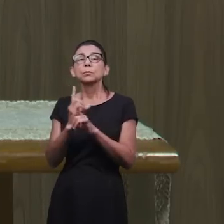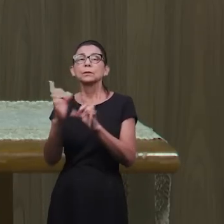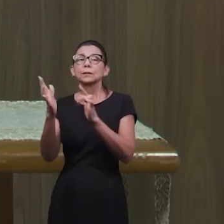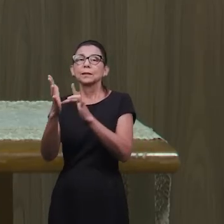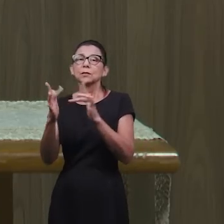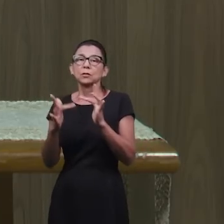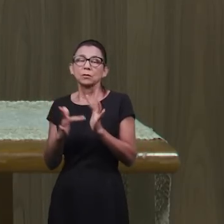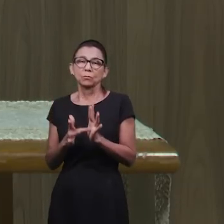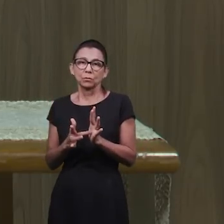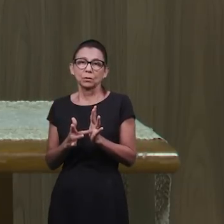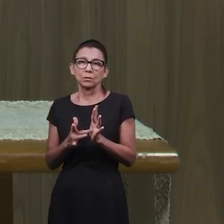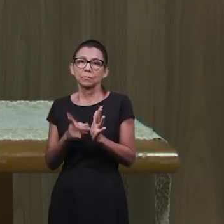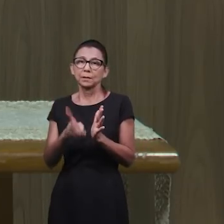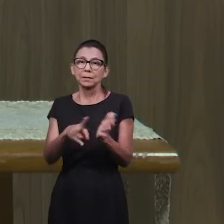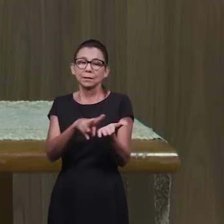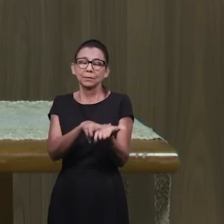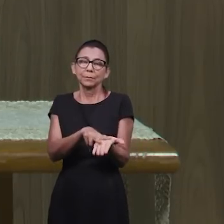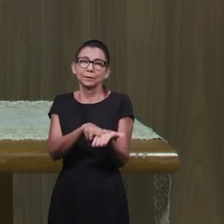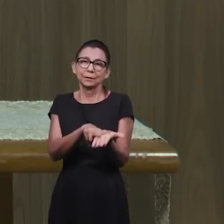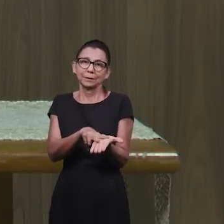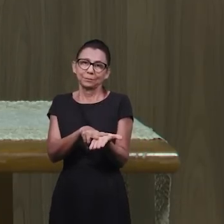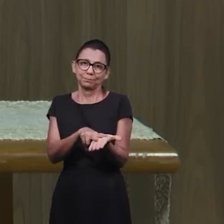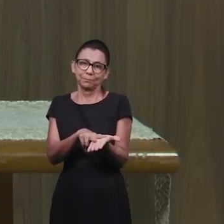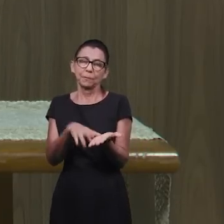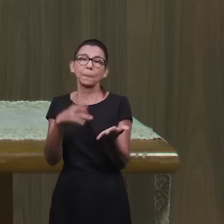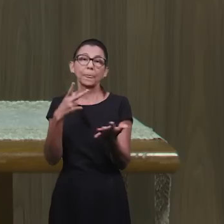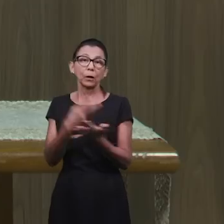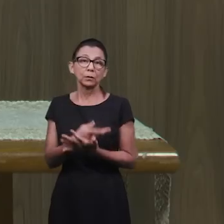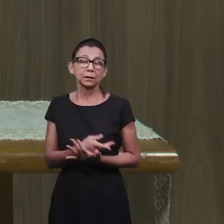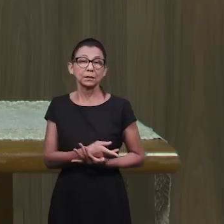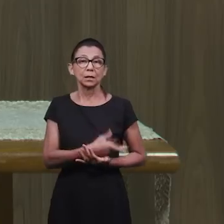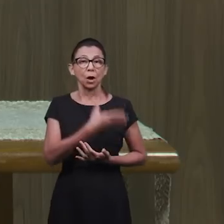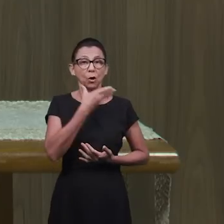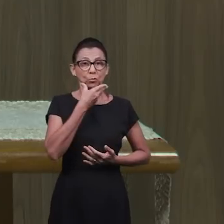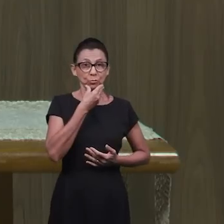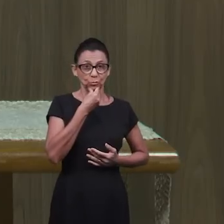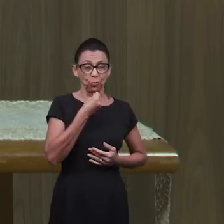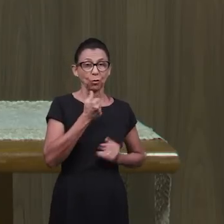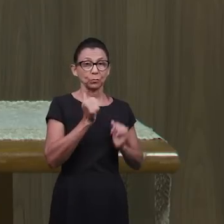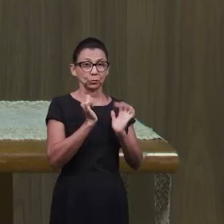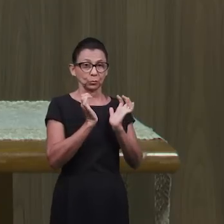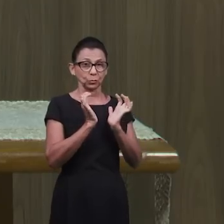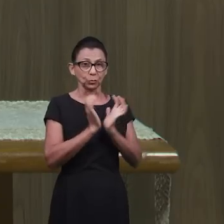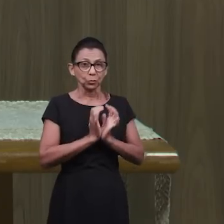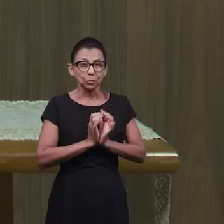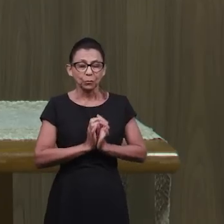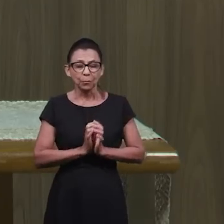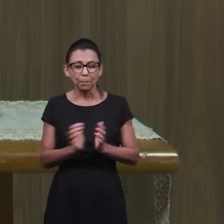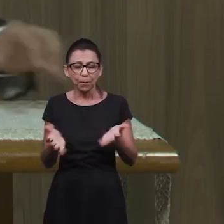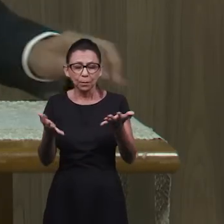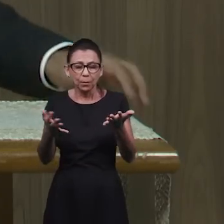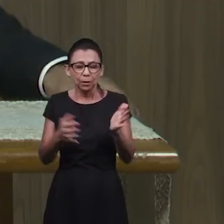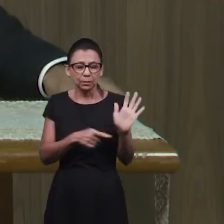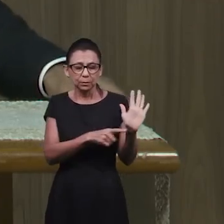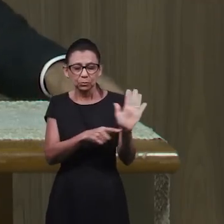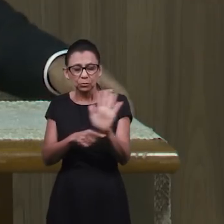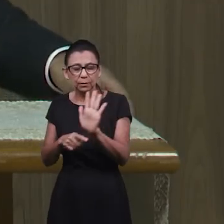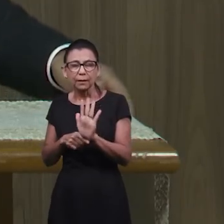Jesus. E ali homens o ajudam e levam ele até o encontro com o Senhor